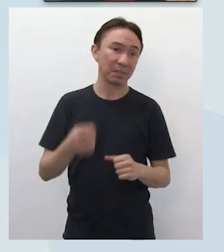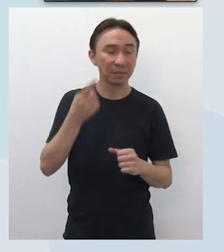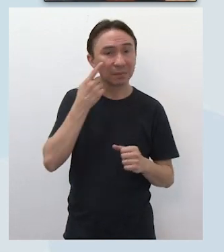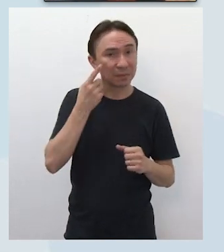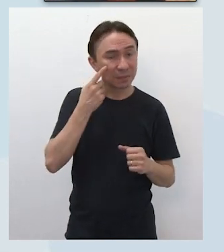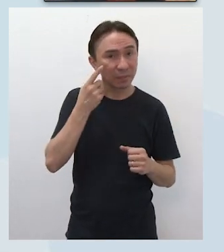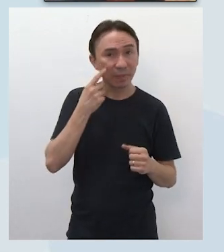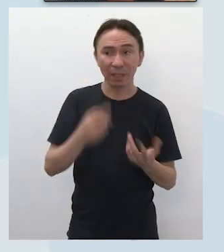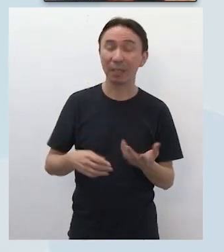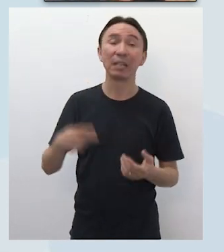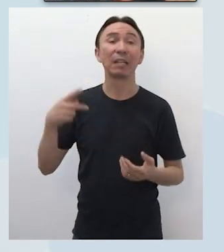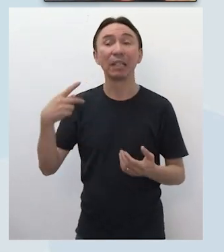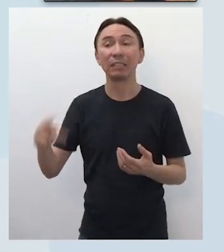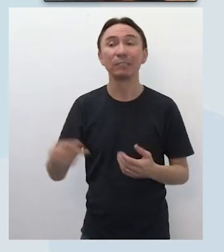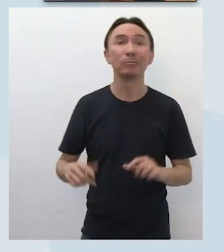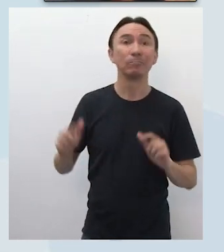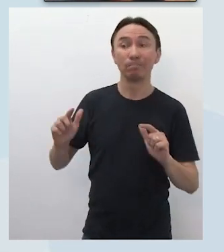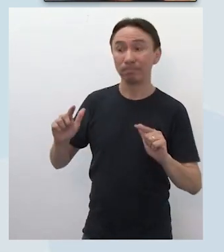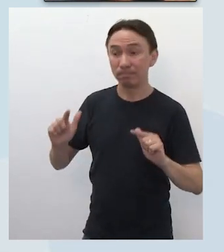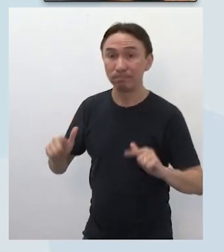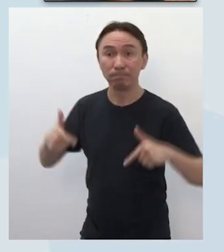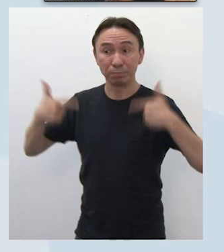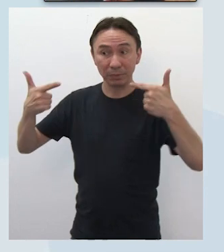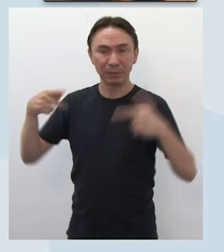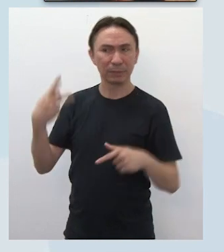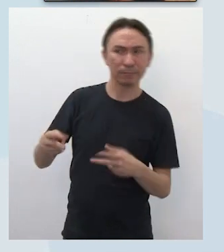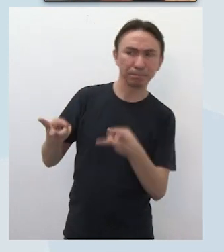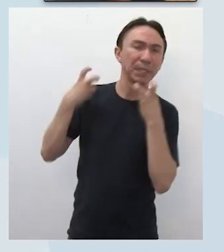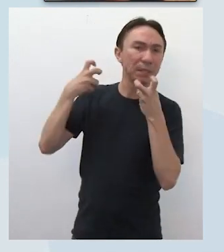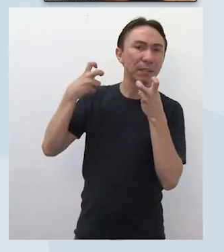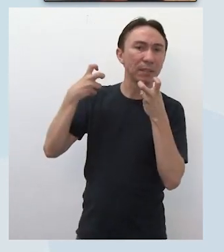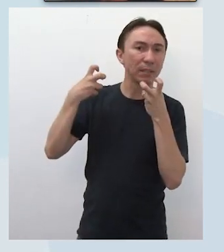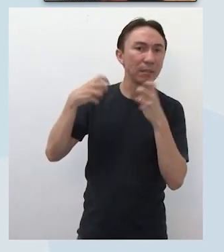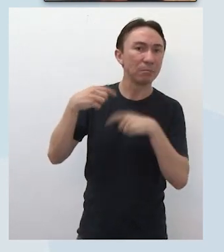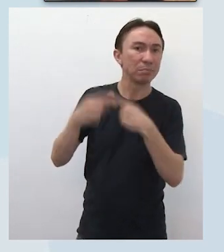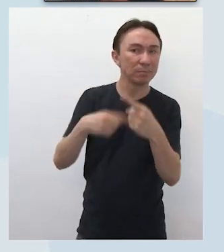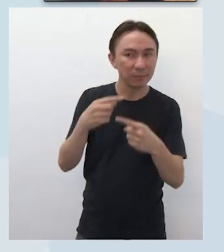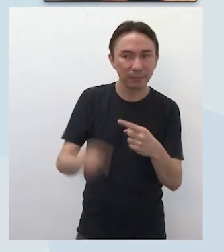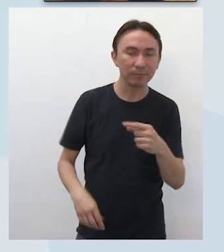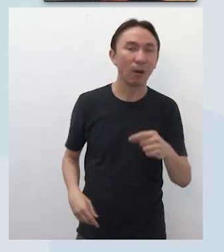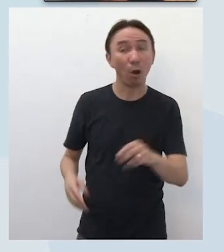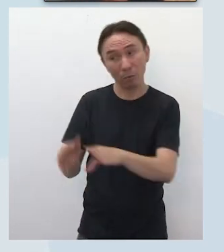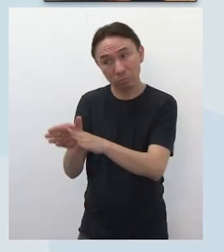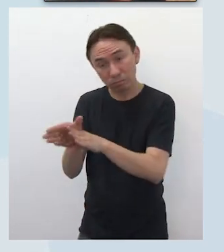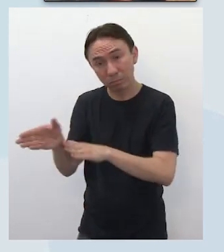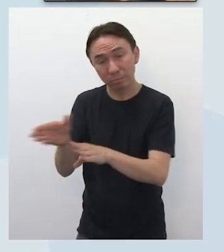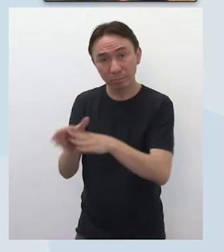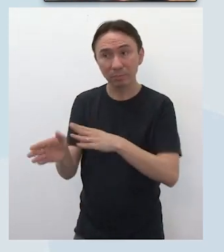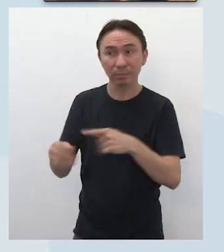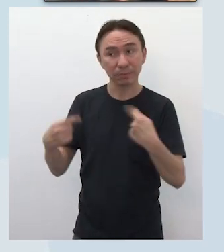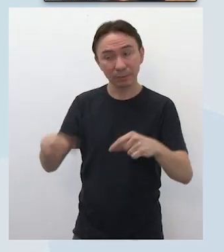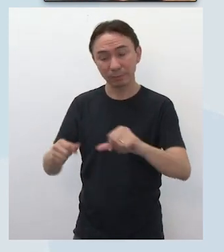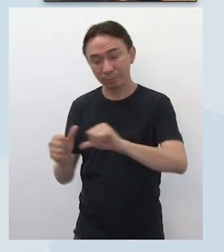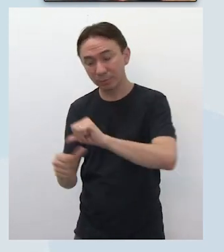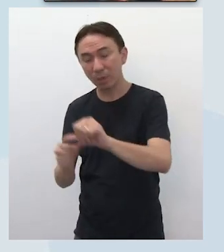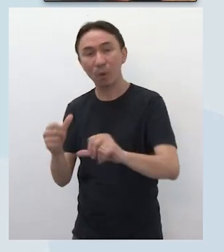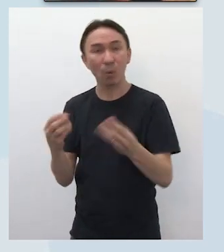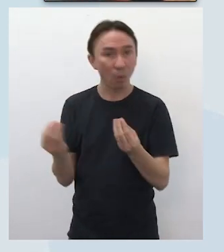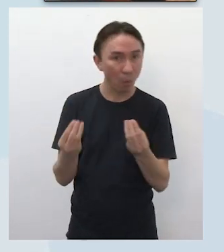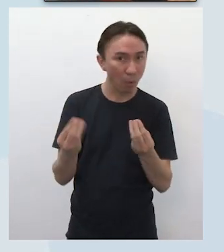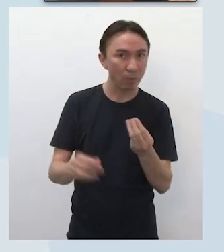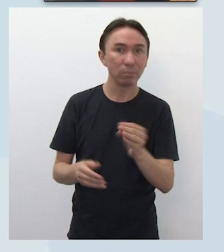ação, da atitude que eu vi, para depois orientar a mudança em outro aspecto, né? Ele também precisa